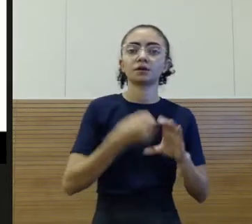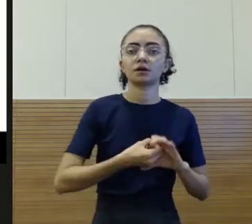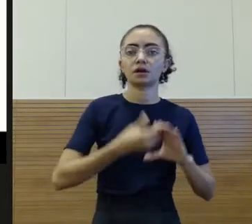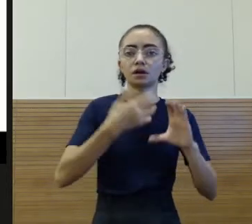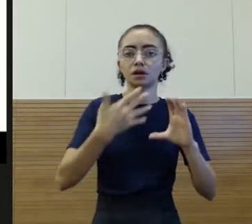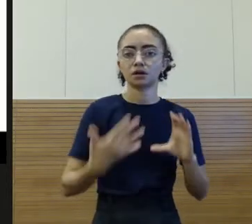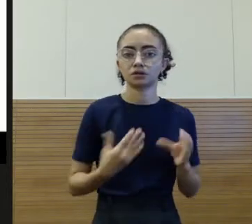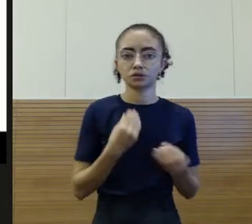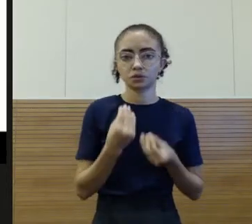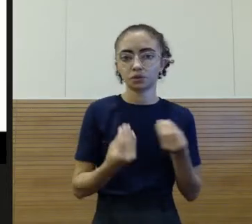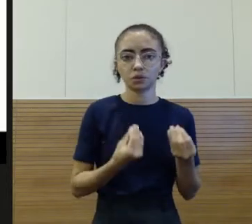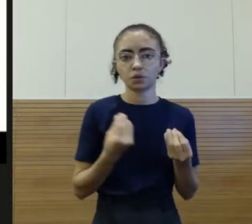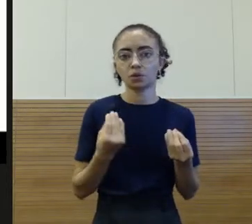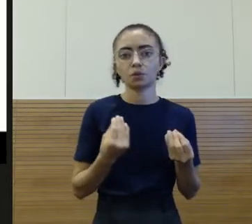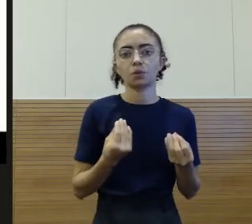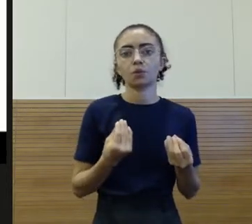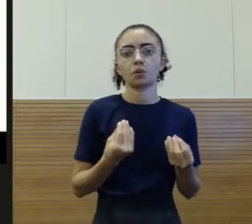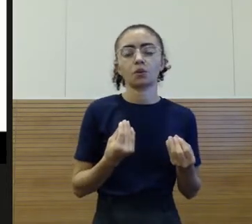a classificação,